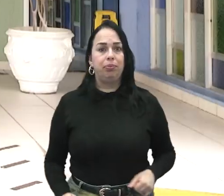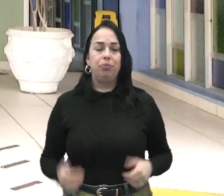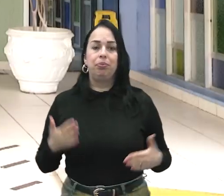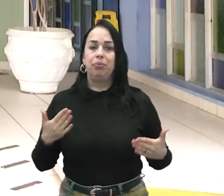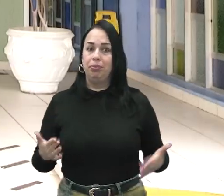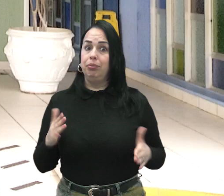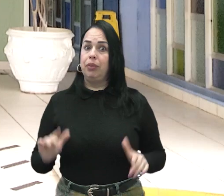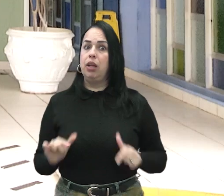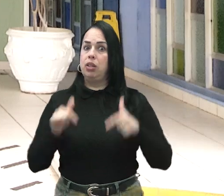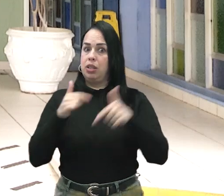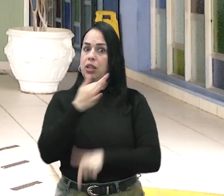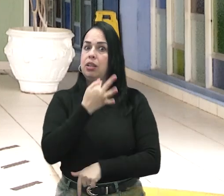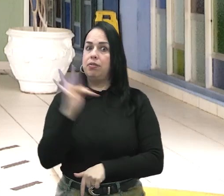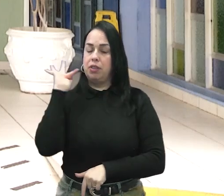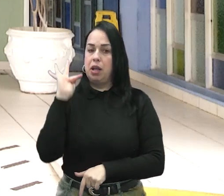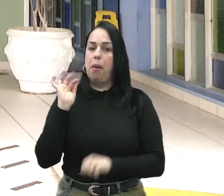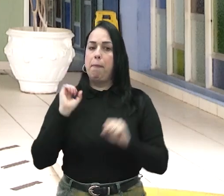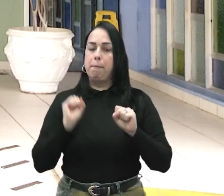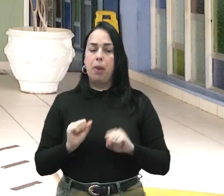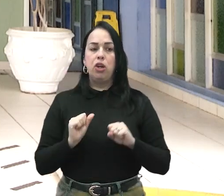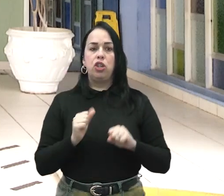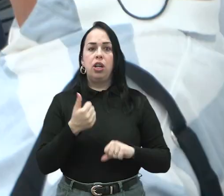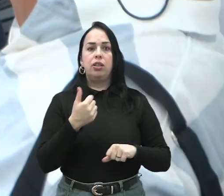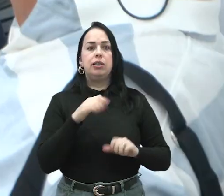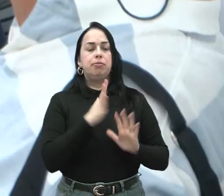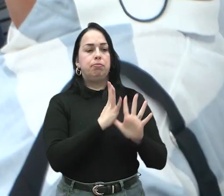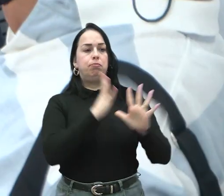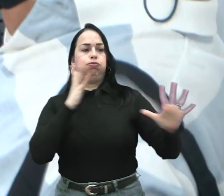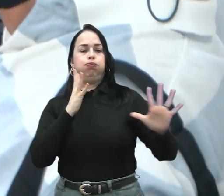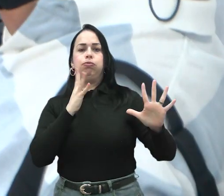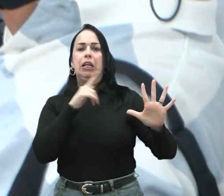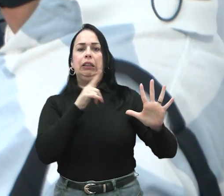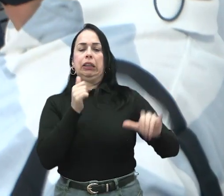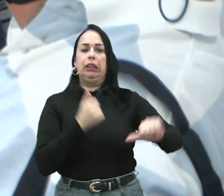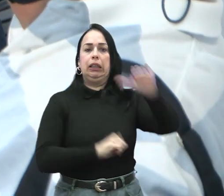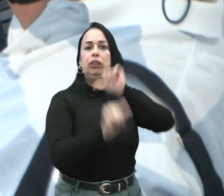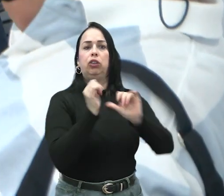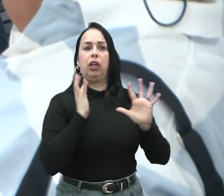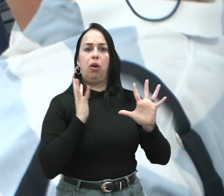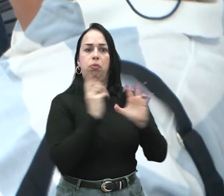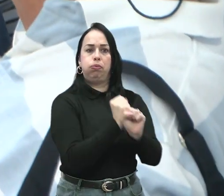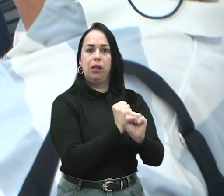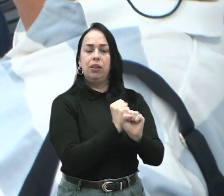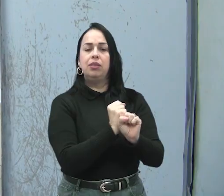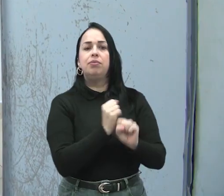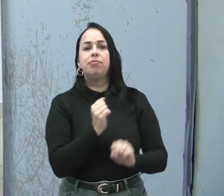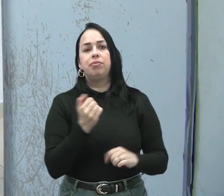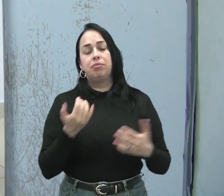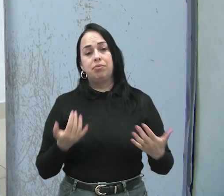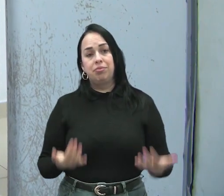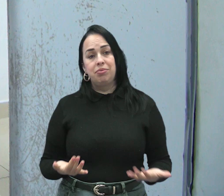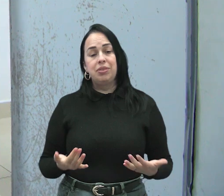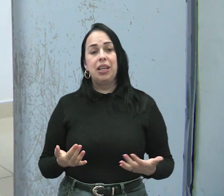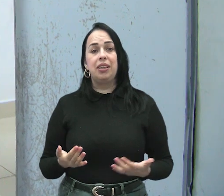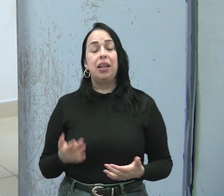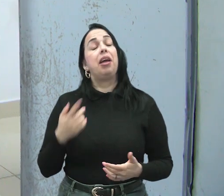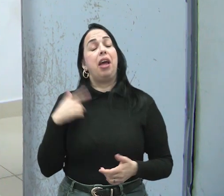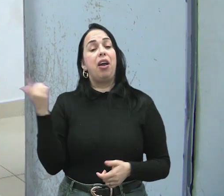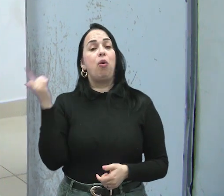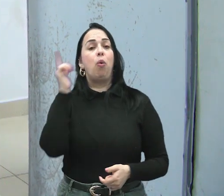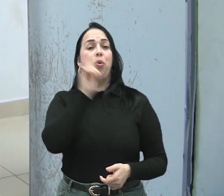A iniciativa federal pode transformar o cenário da saúde pública no país. O modelo